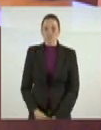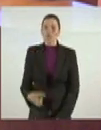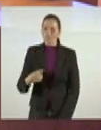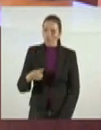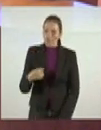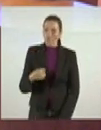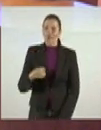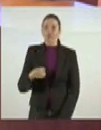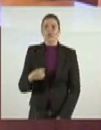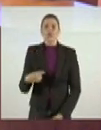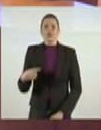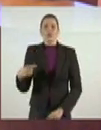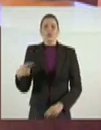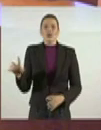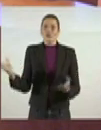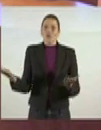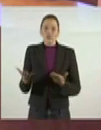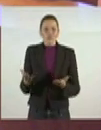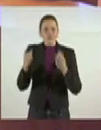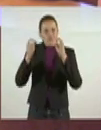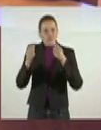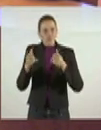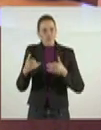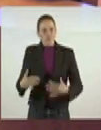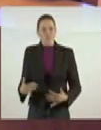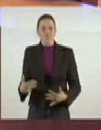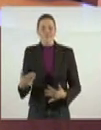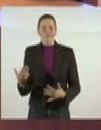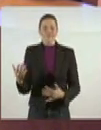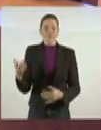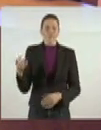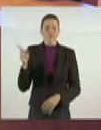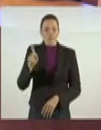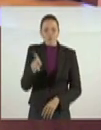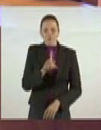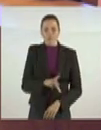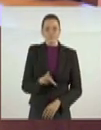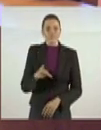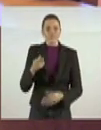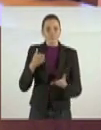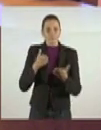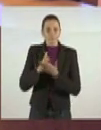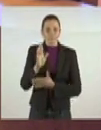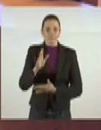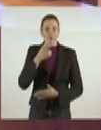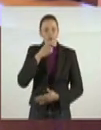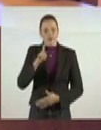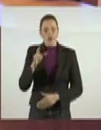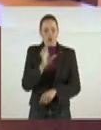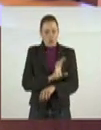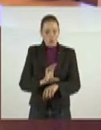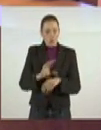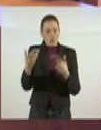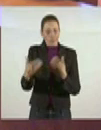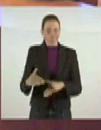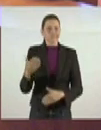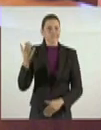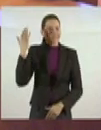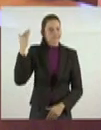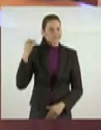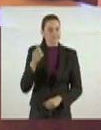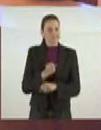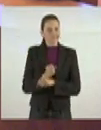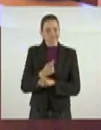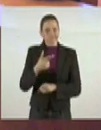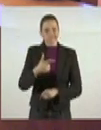professores no último concurso concurso de 2009 Deputado César Pires demais parlamentares quando se fala de educação me